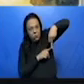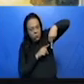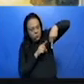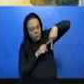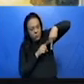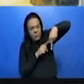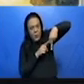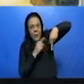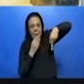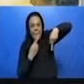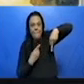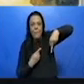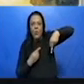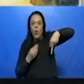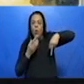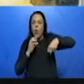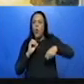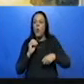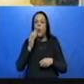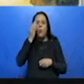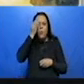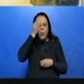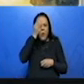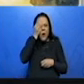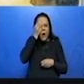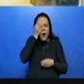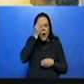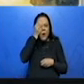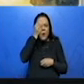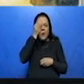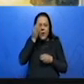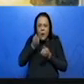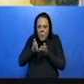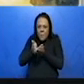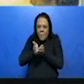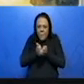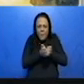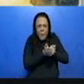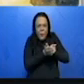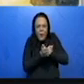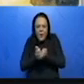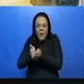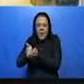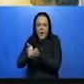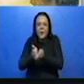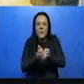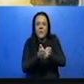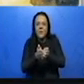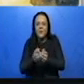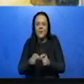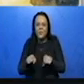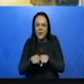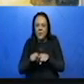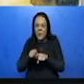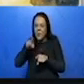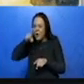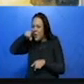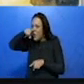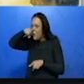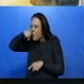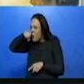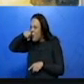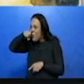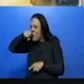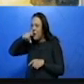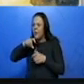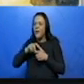Um pirata, né, com barcos, um papagaio. Quantos desenhos às vezes vocês não viram? Filmes que tinham um papagaio. O